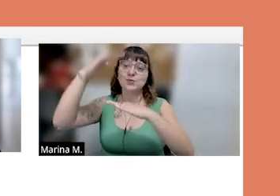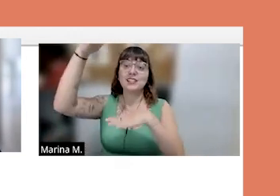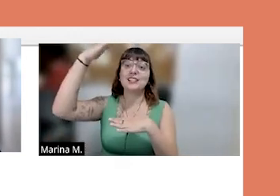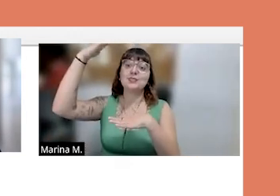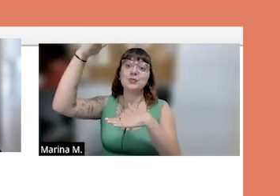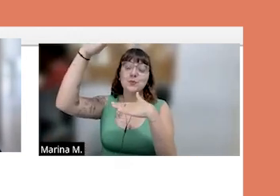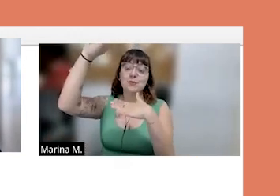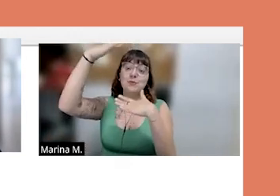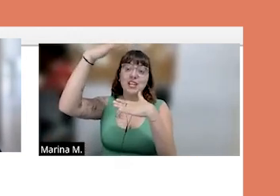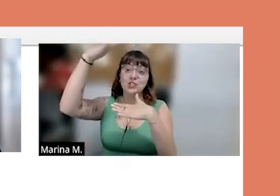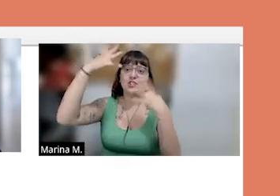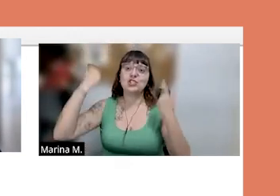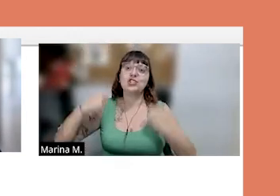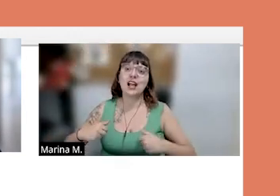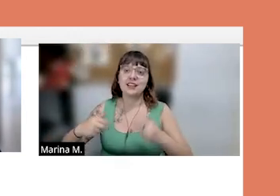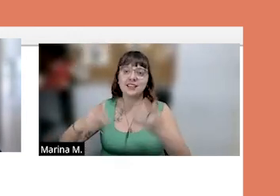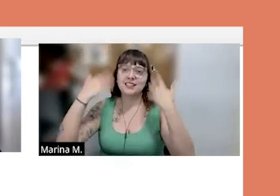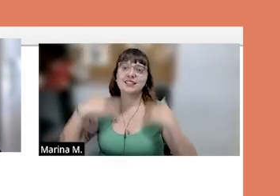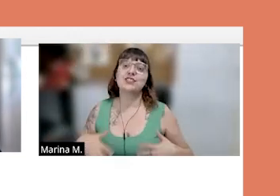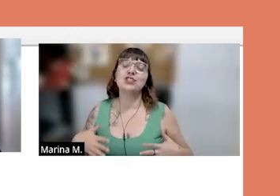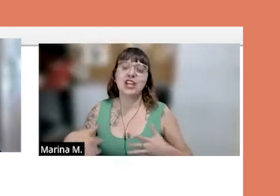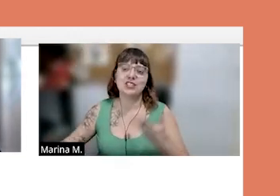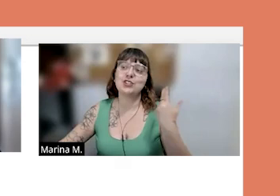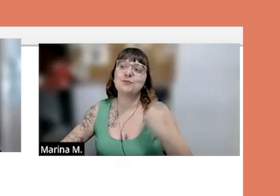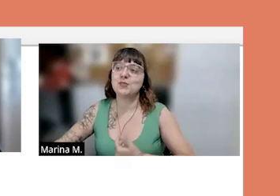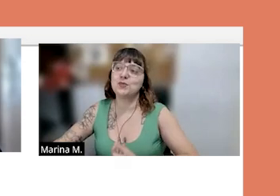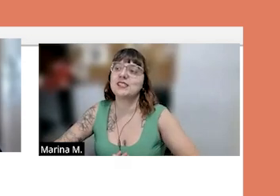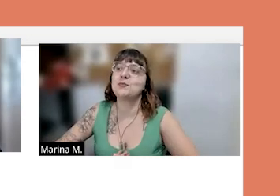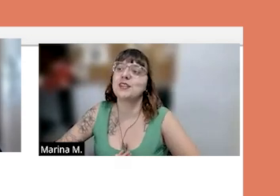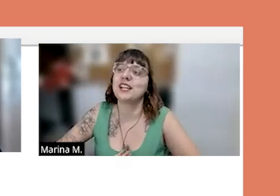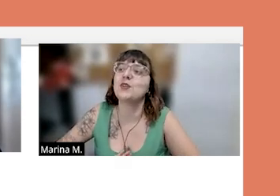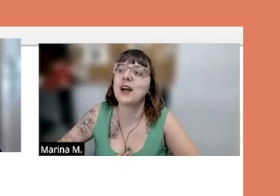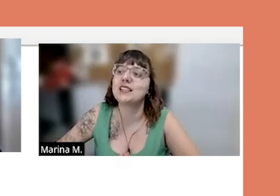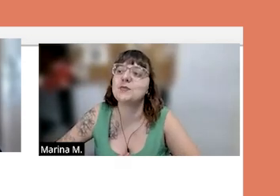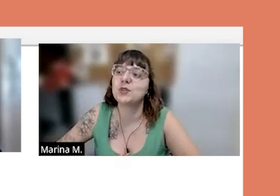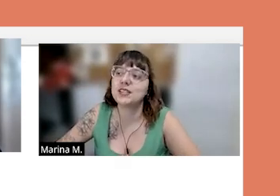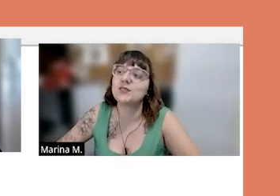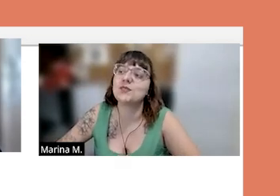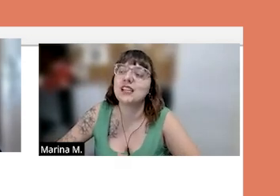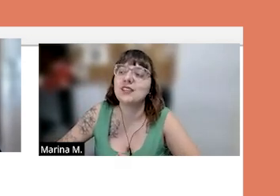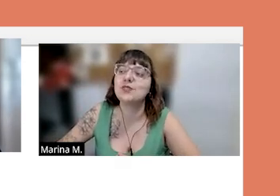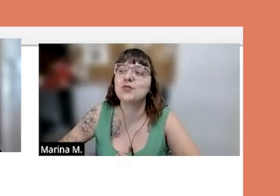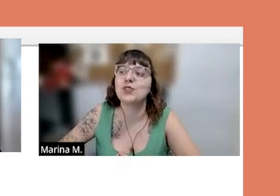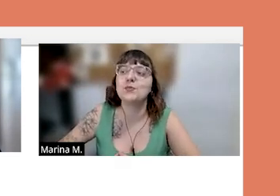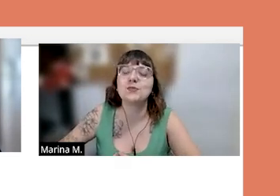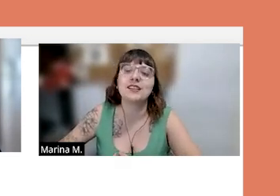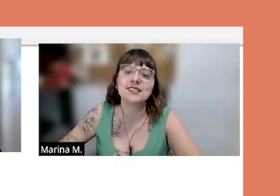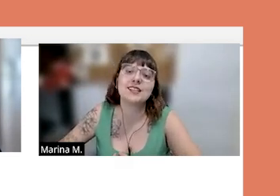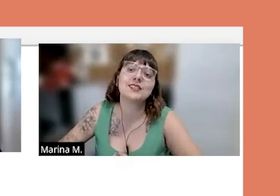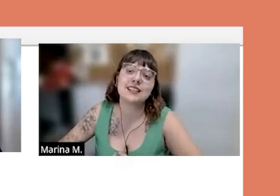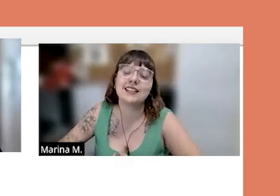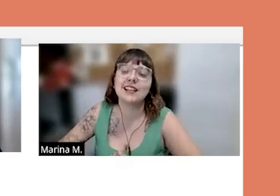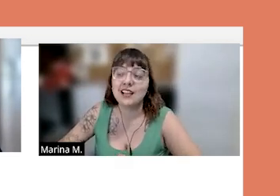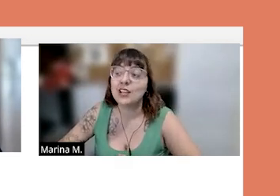pré-definidas, considerando o meu range já de pessoas, né? Porque aqui o máximo que eu tenho são